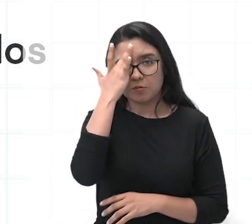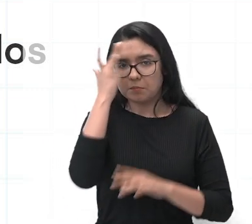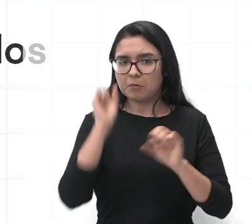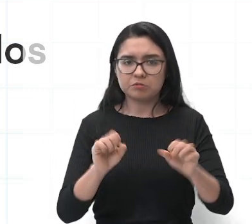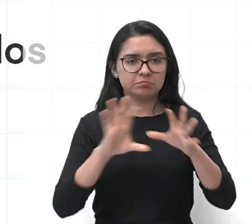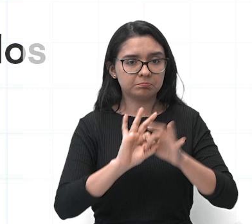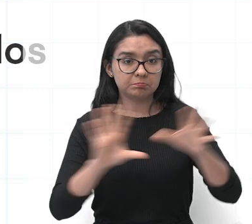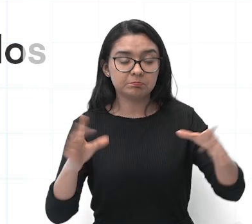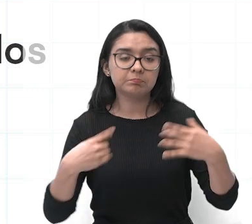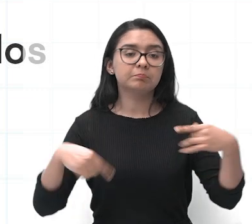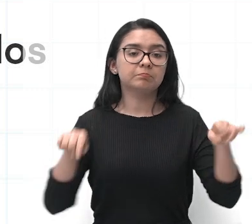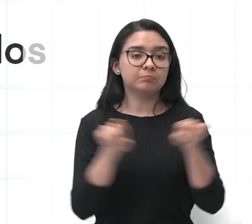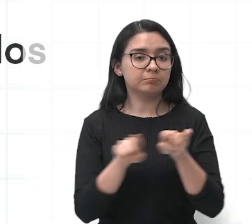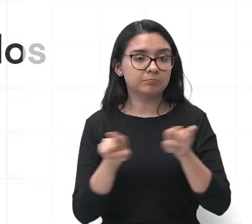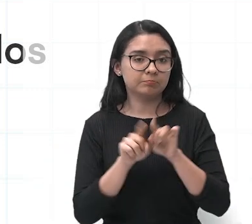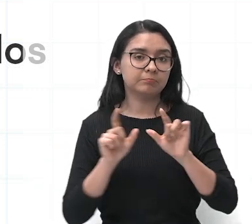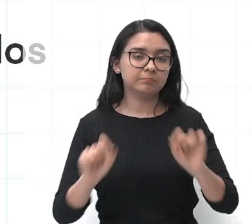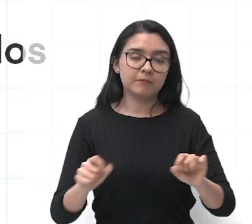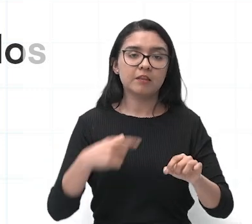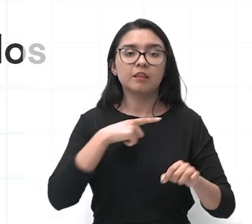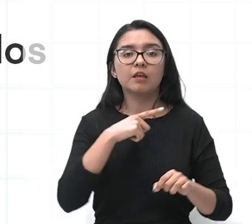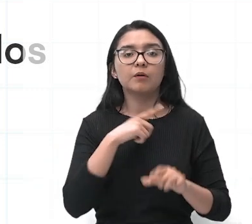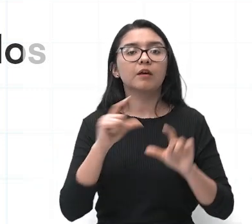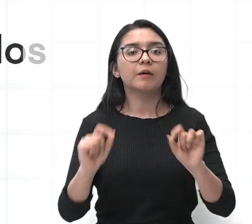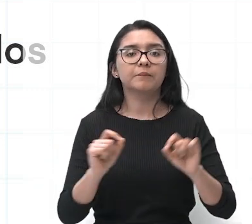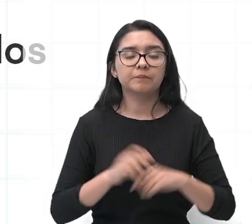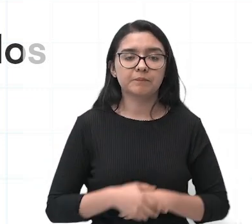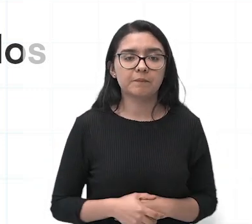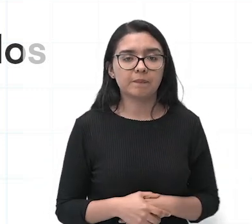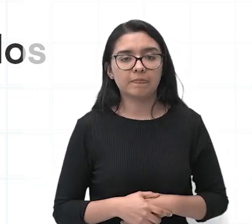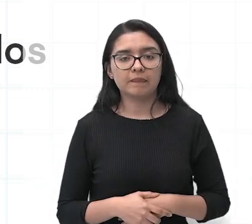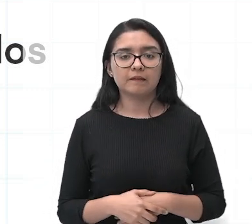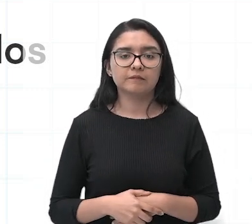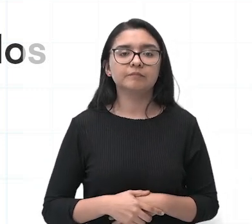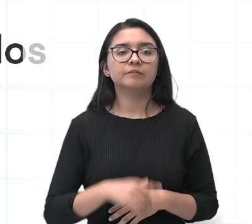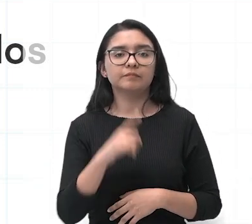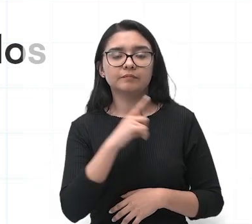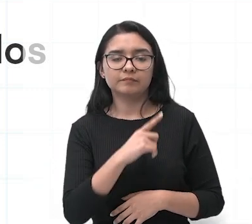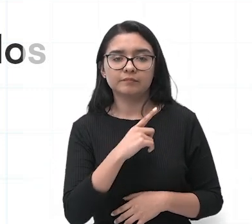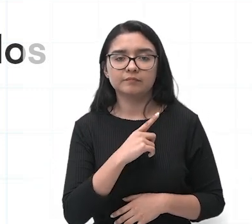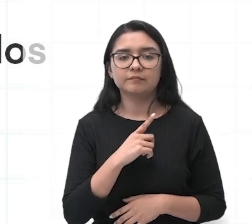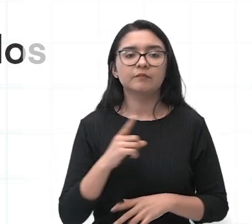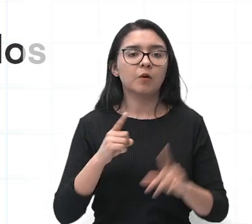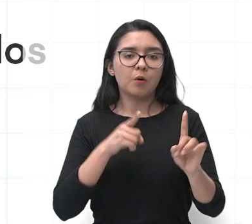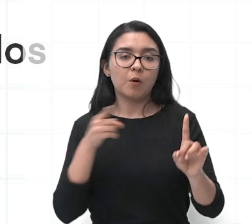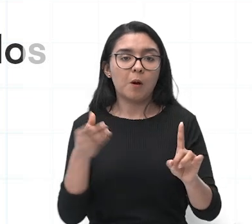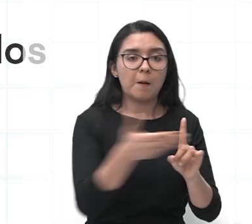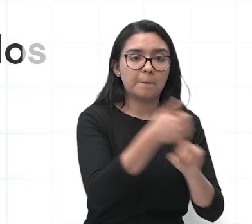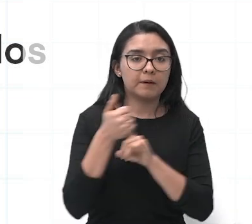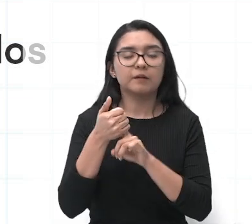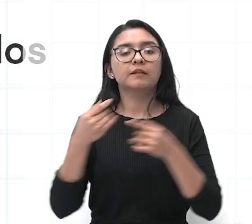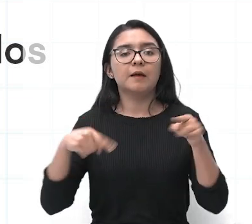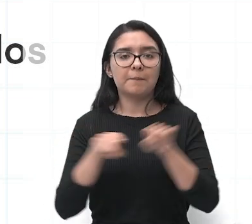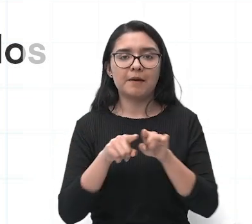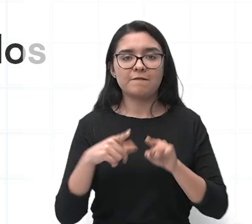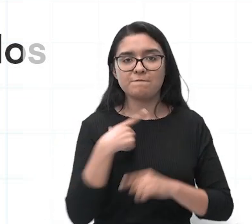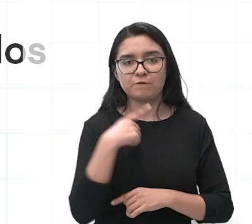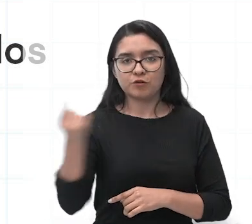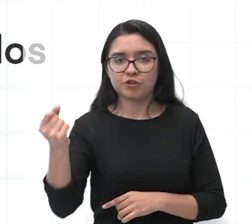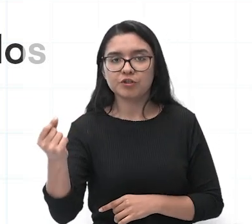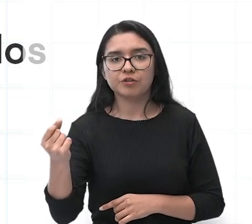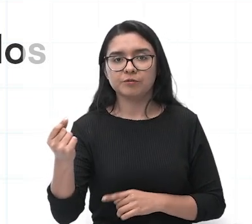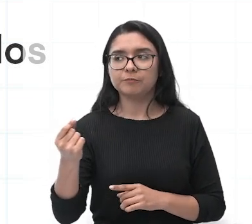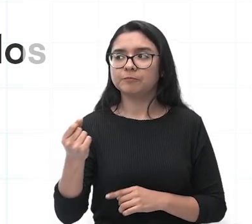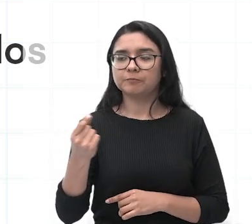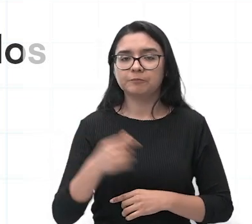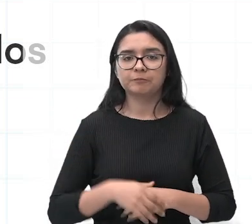e, de modo geral, eles estão divididos, né, nas funções de capturar e de fugir,